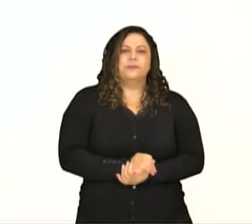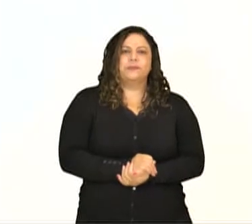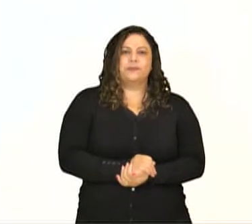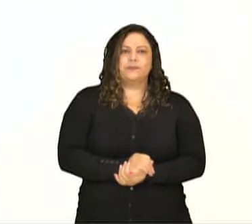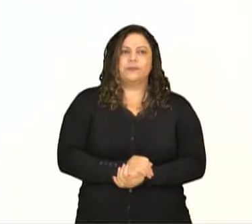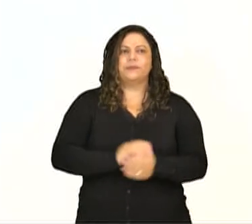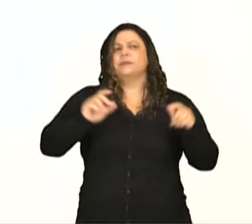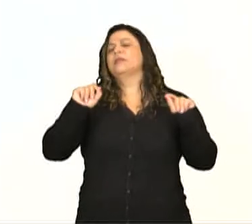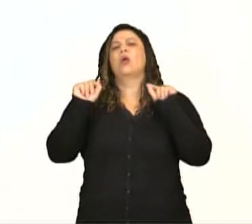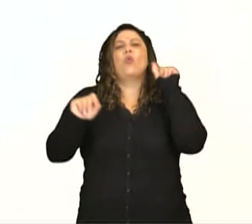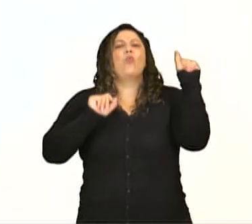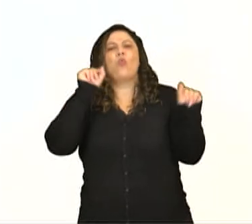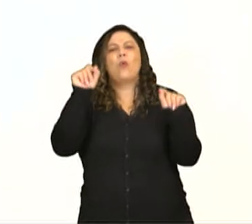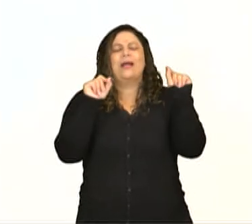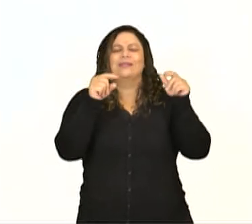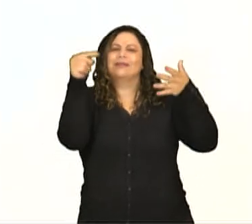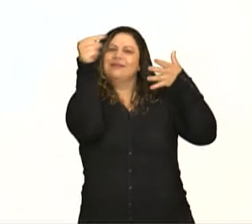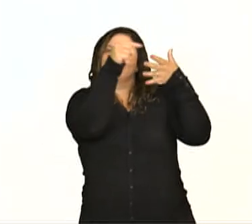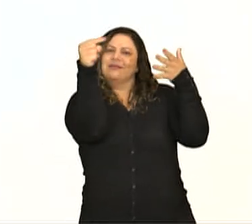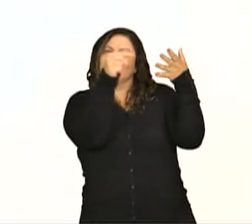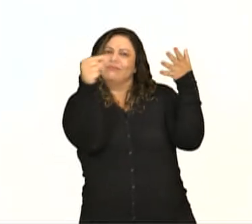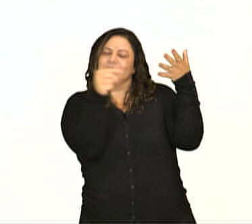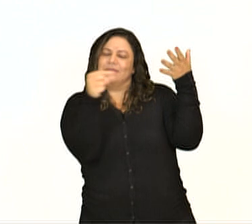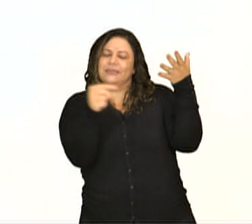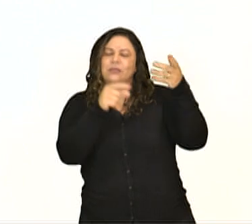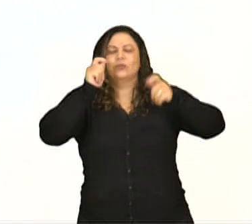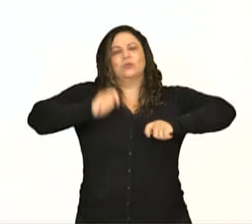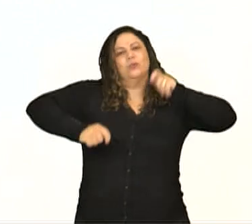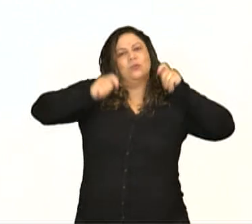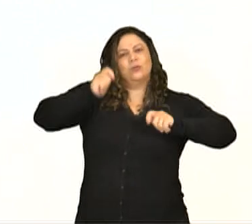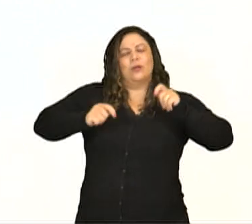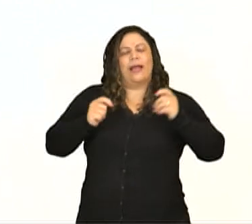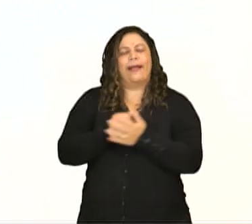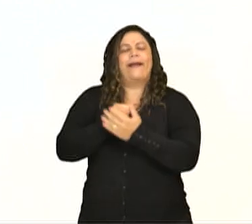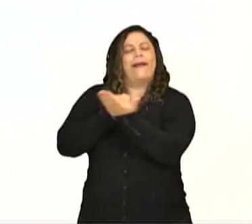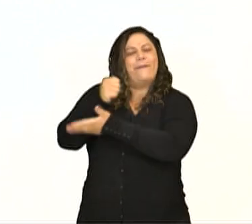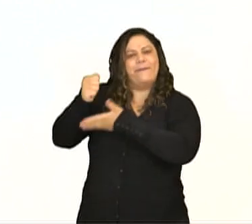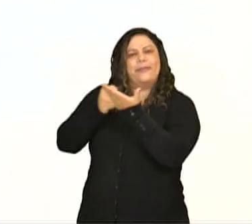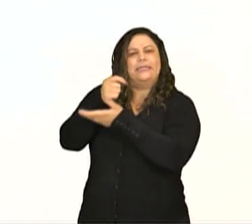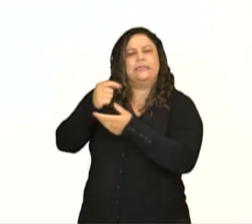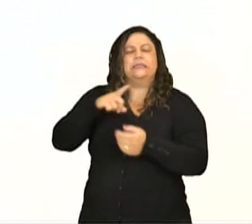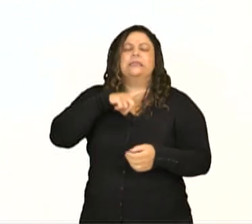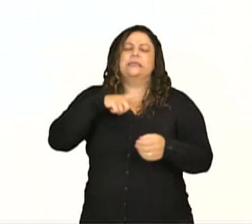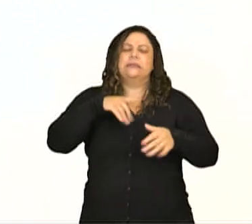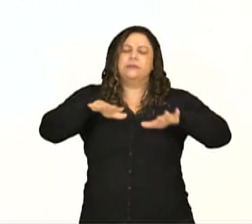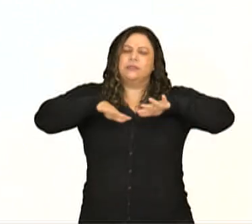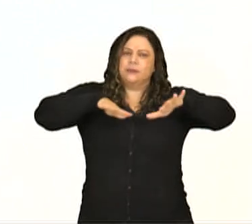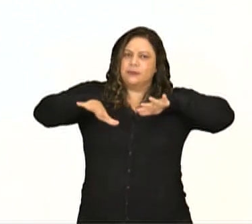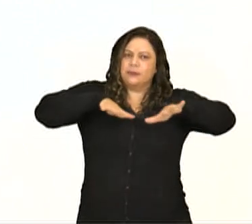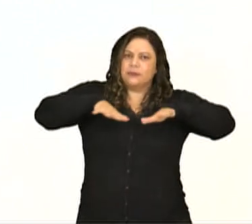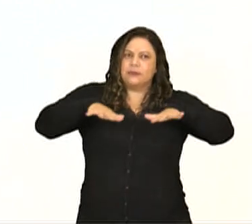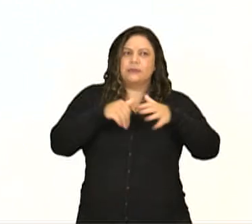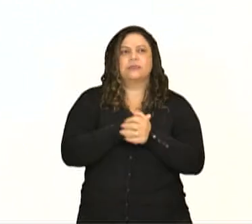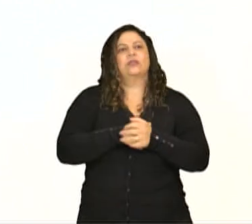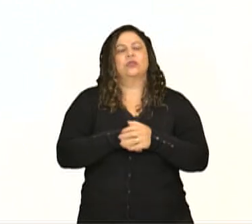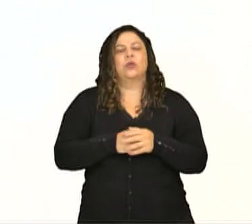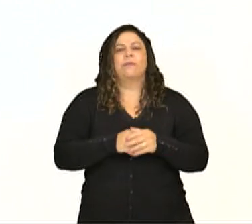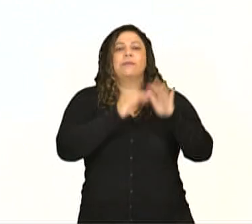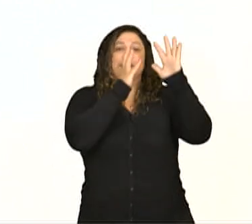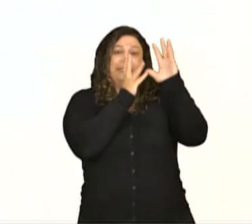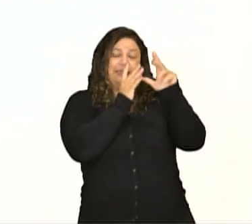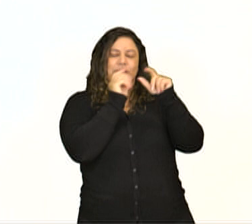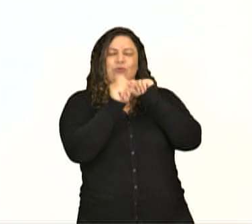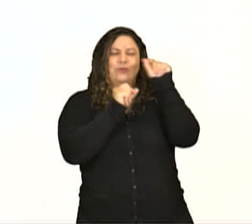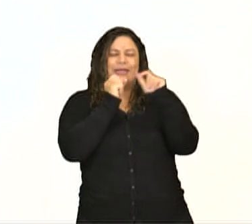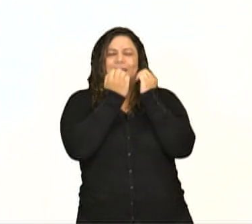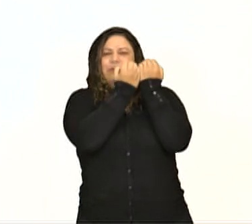Então, quais que são os elementos, os instrumentos básicos para eu ter esse ritmo? Eu preciso da gaita, da flauta